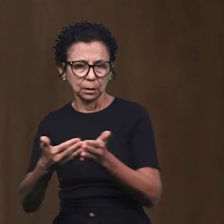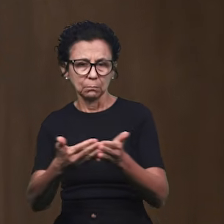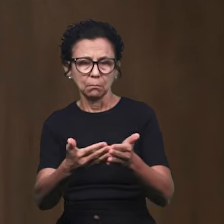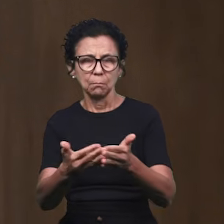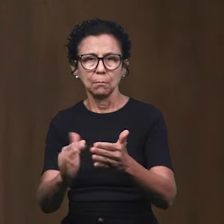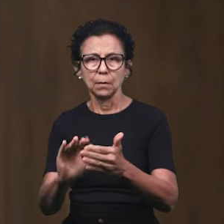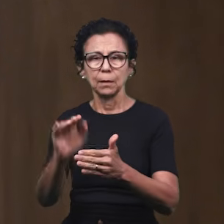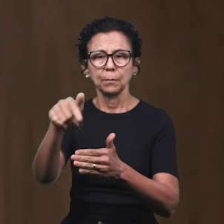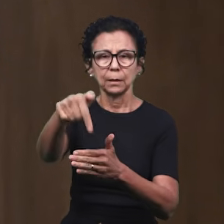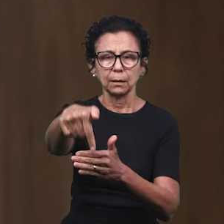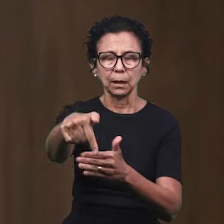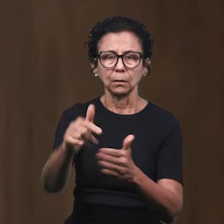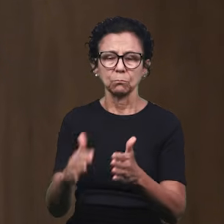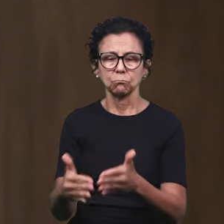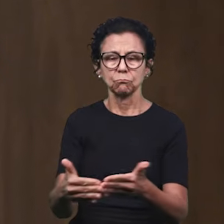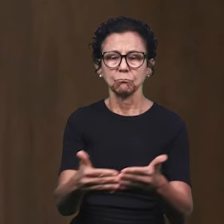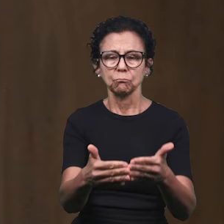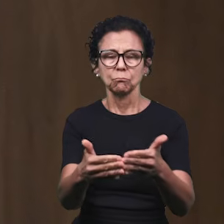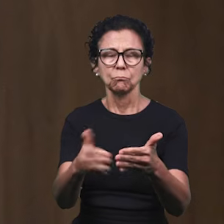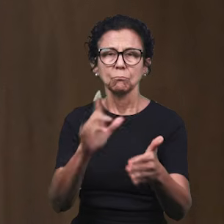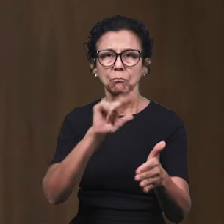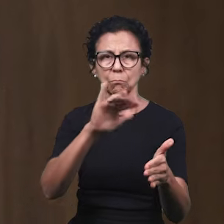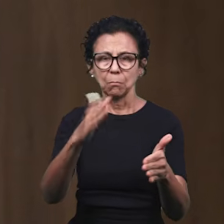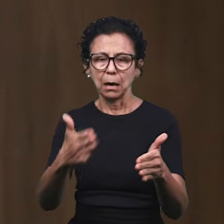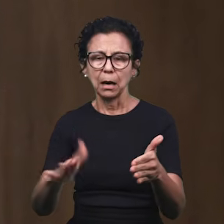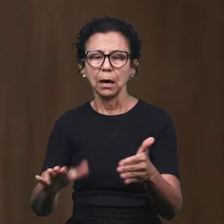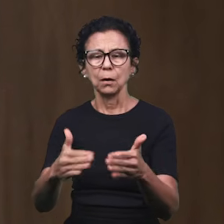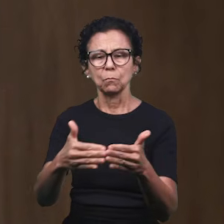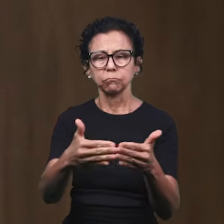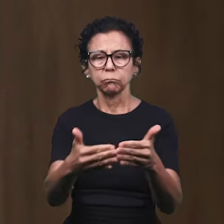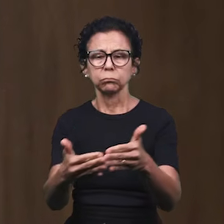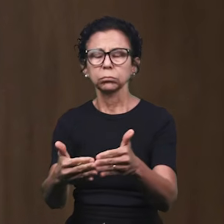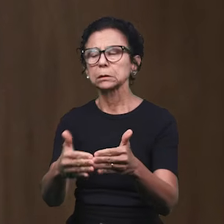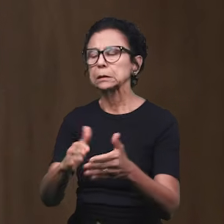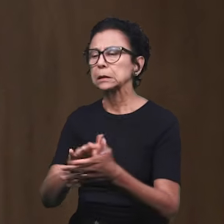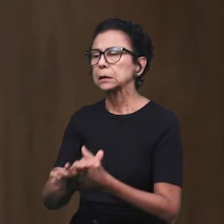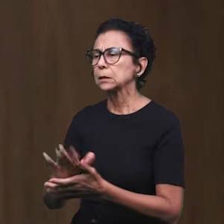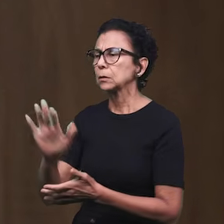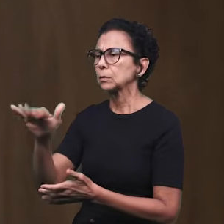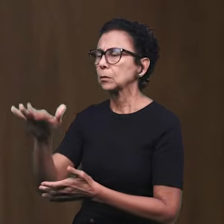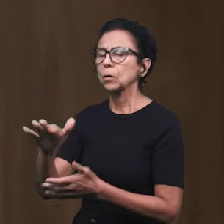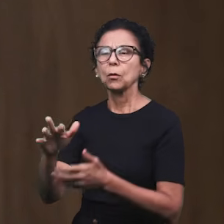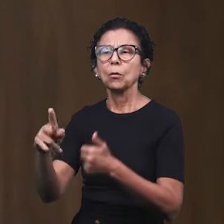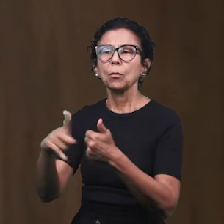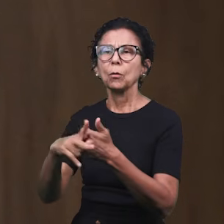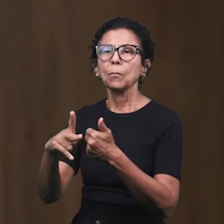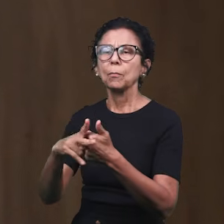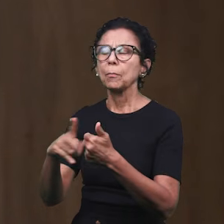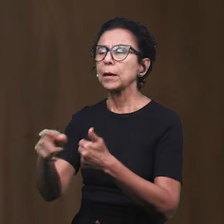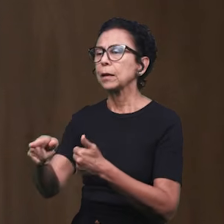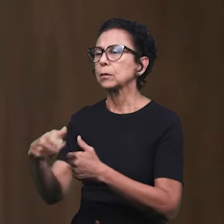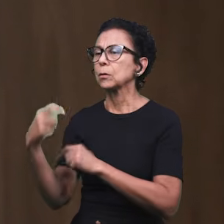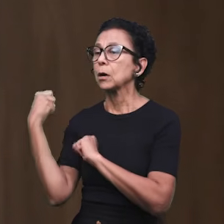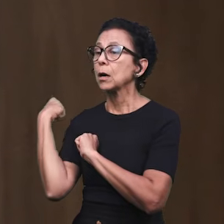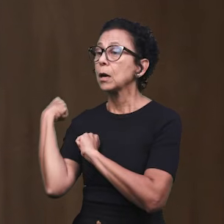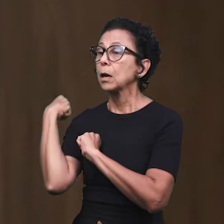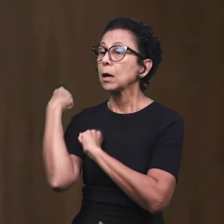com Pedro para ele lançar as redes e Pedro questiona ali,